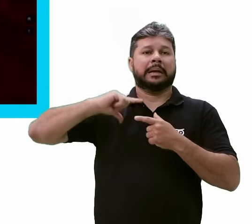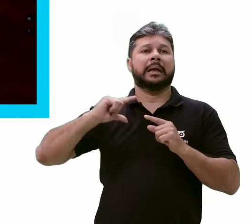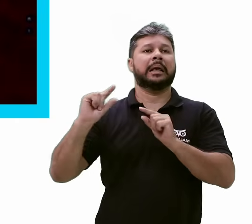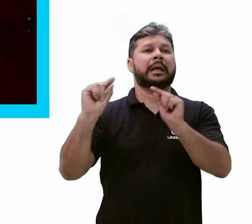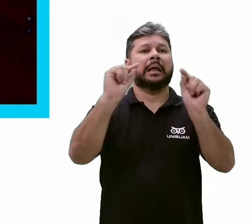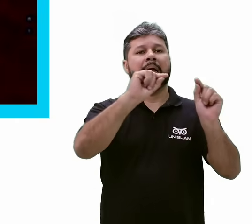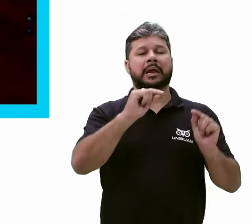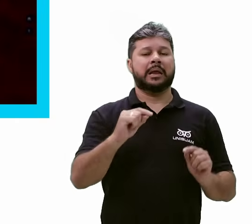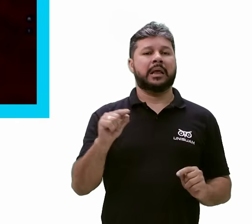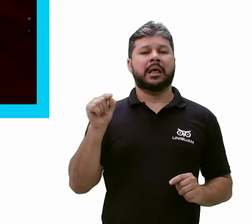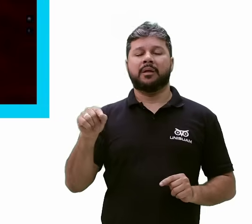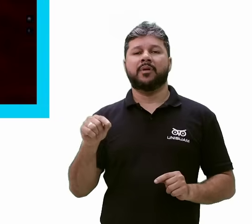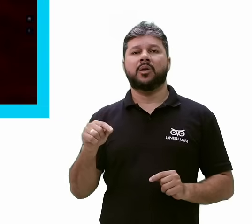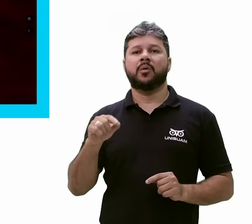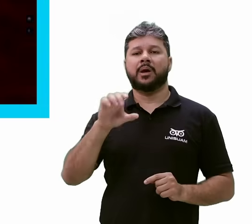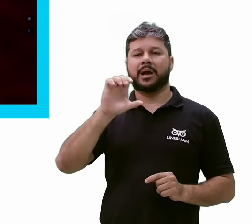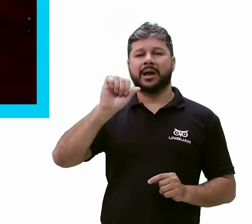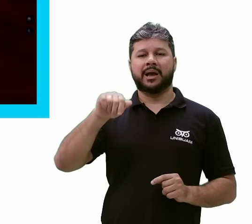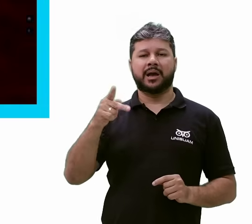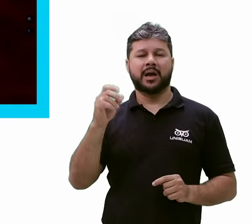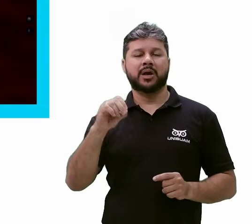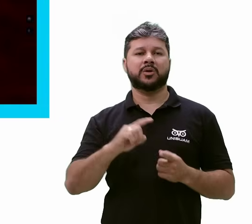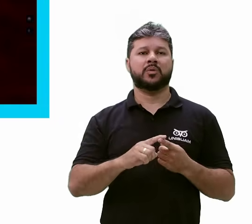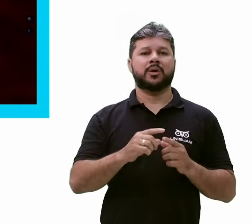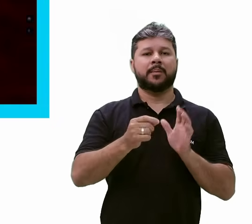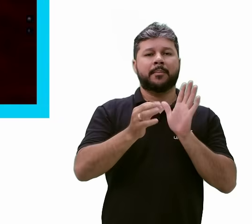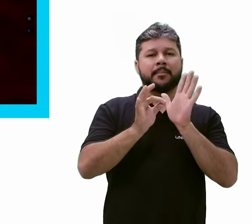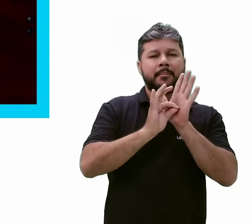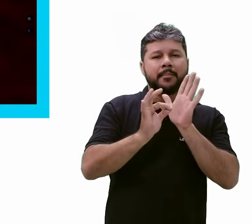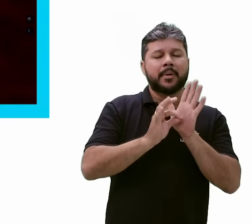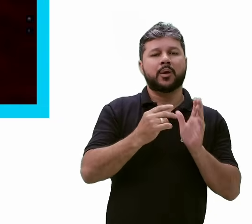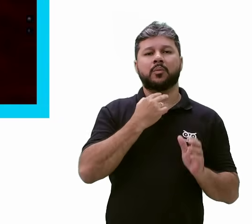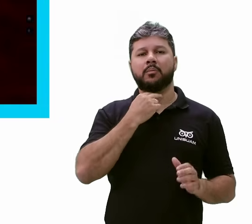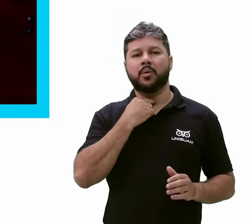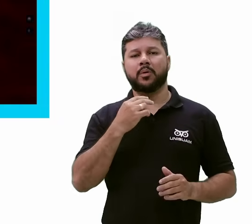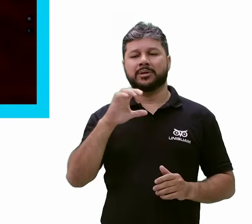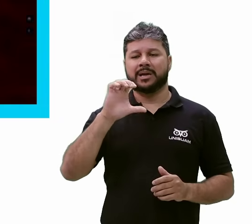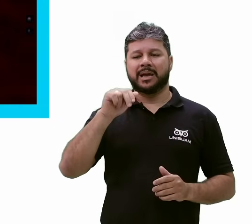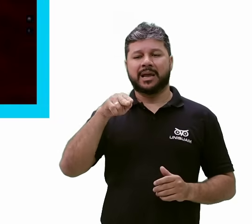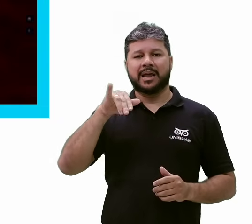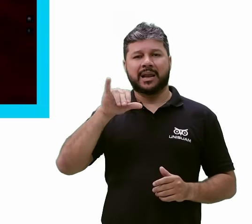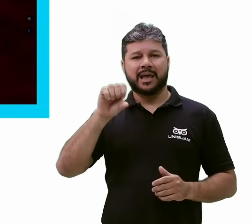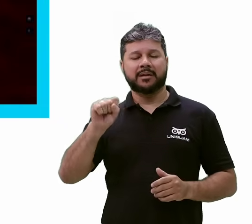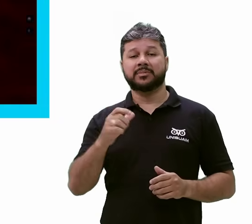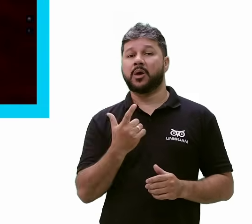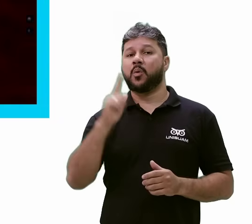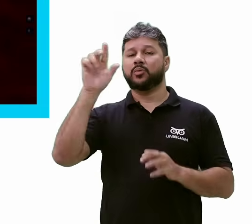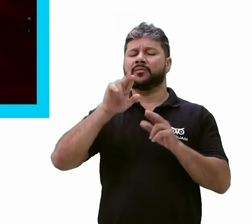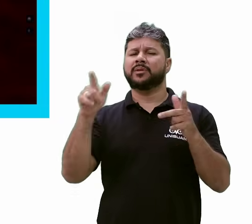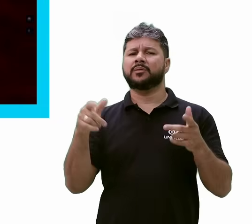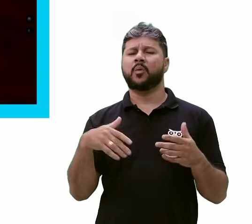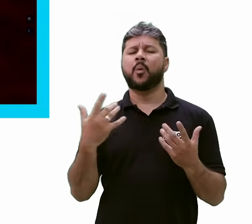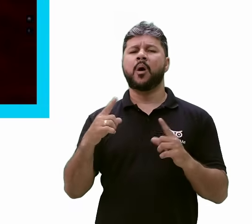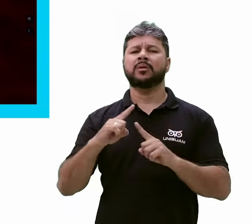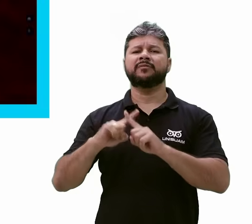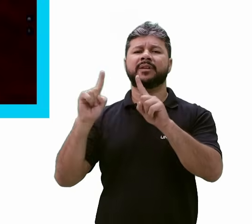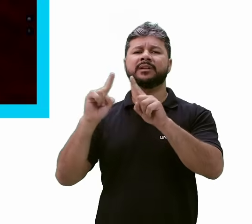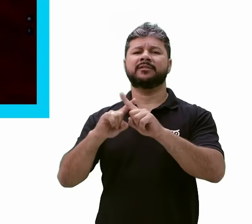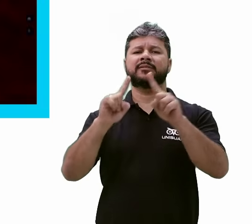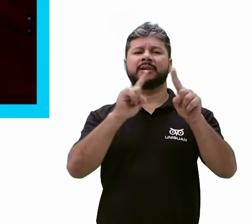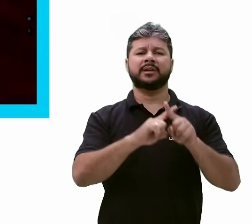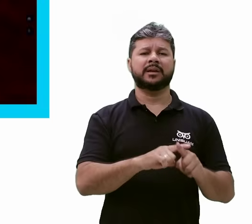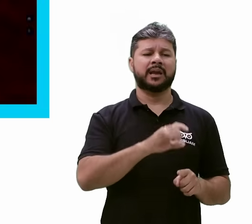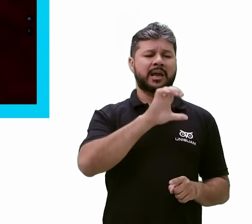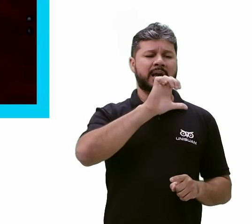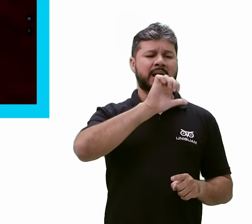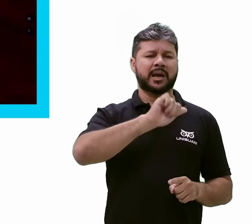Que cânhamo pode, maconha não pode, e cannabis medicinal é outra coisa. Afinal, qual é a diferença entre